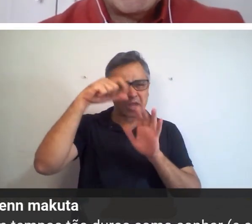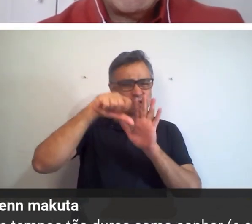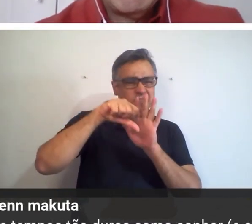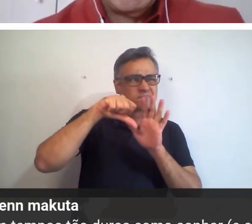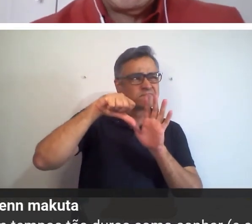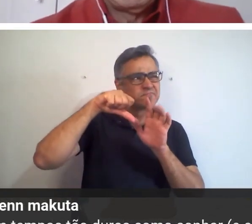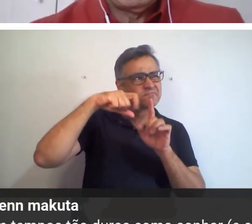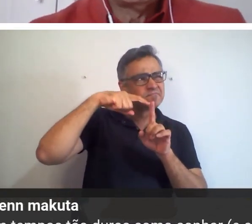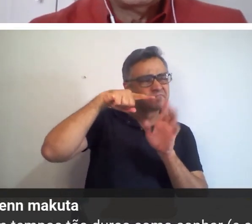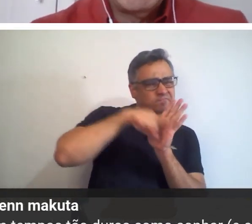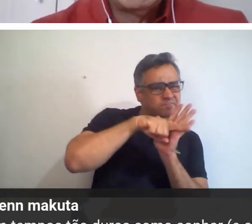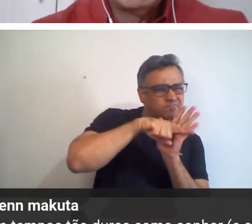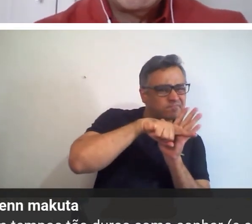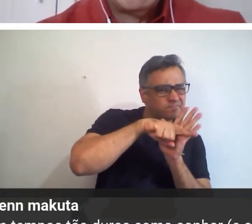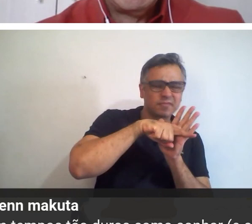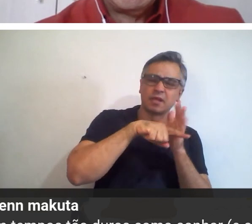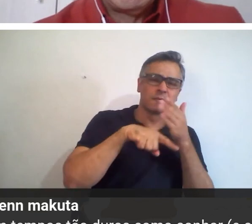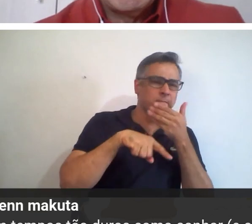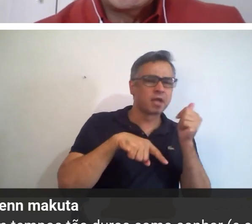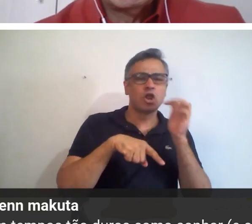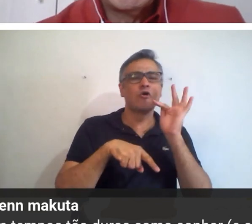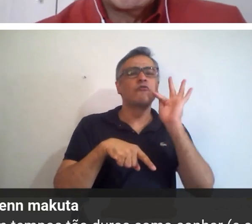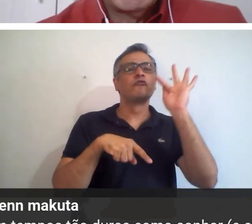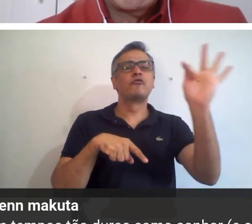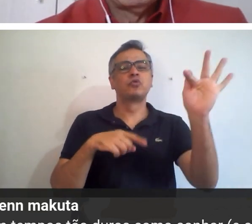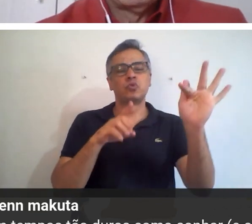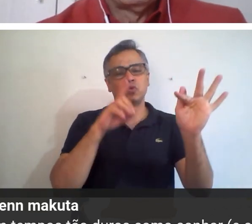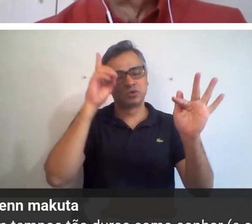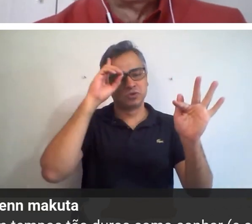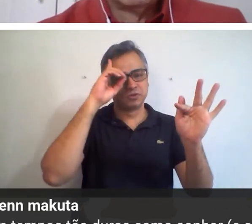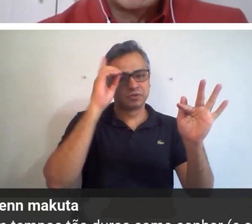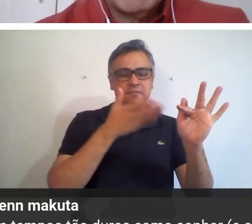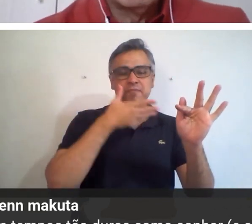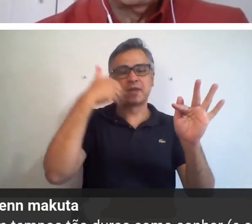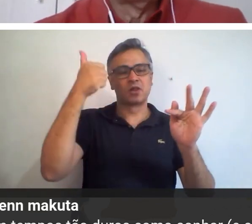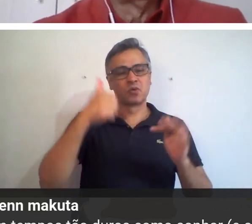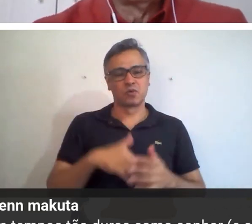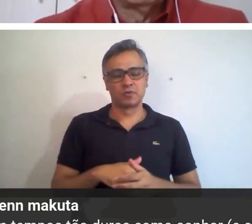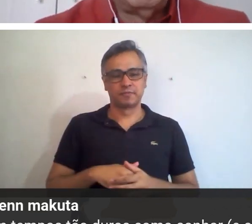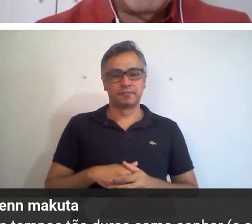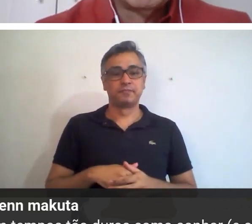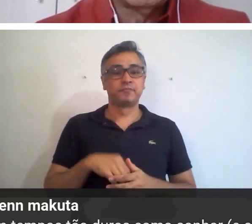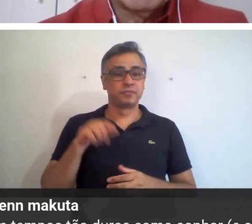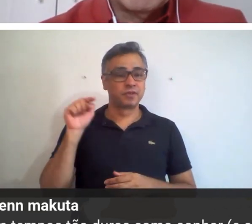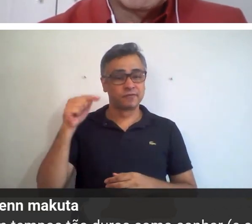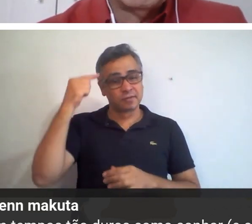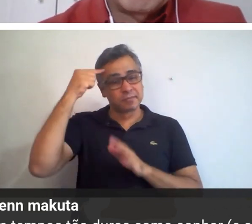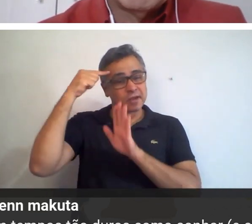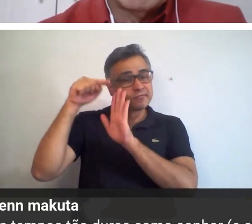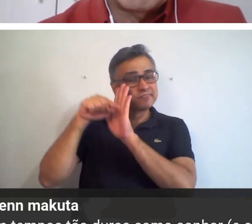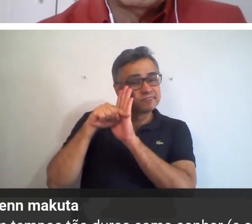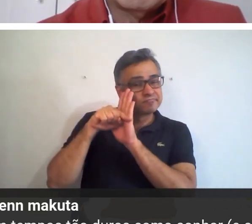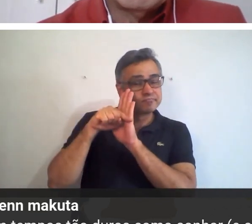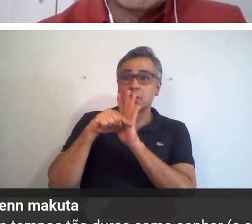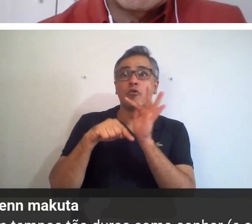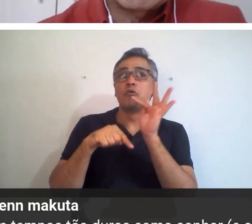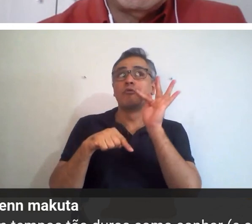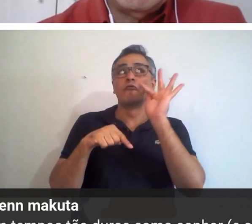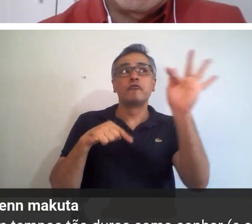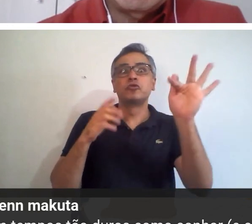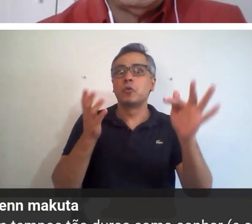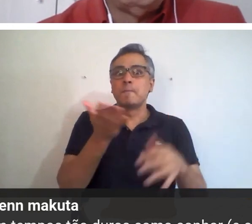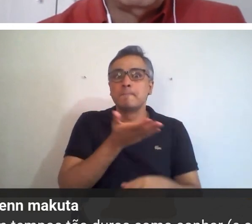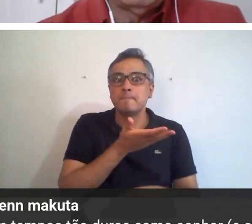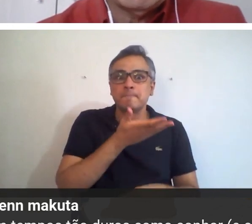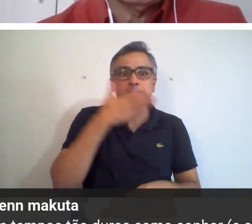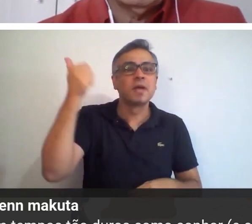seja, a gente... Vamos anotar essa. Vamos guardar o pessimismo para dias melhores. A gente precisa